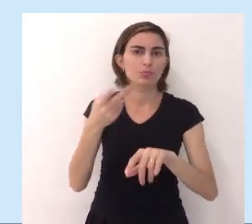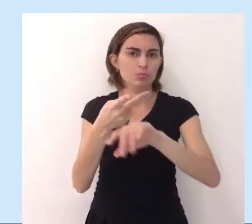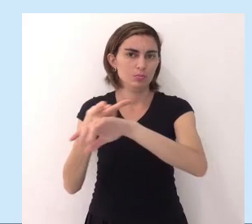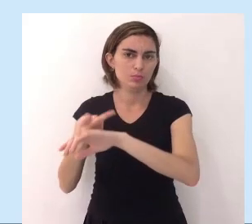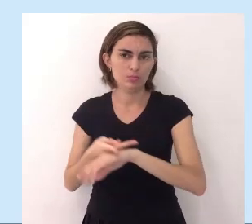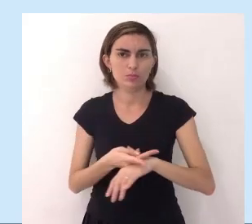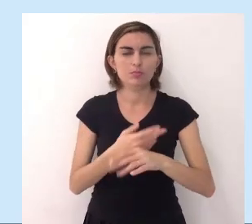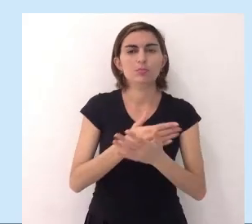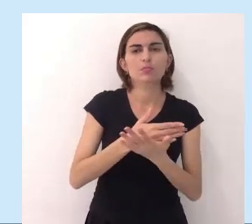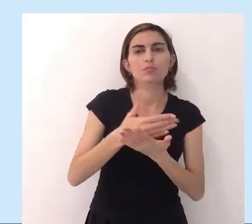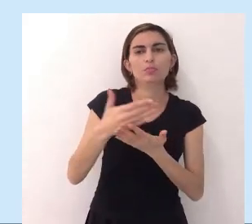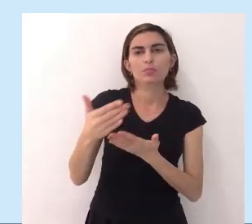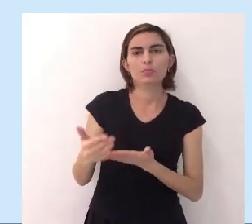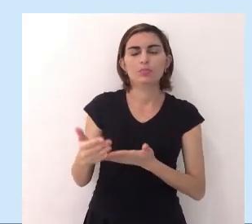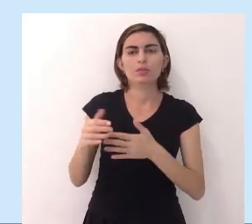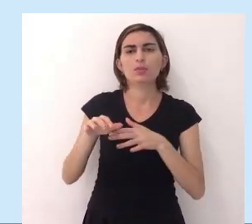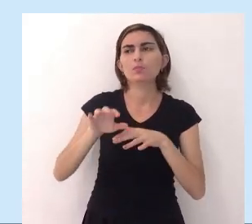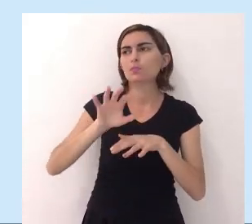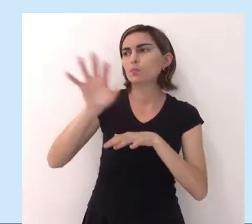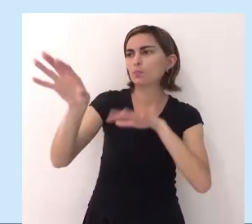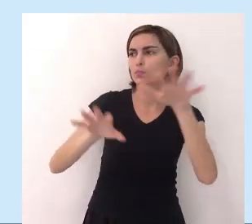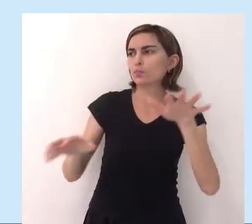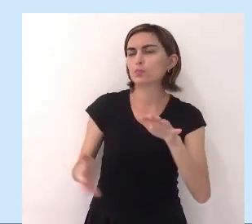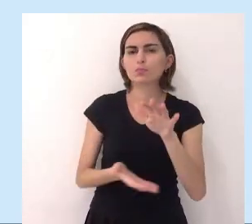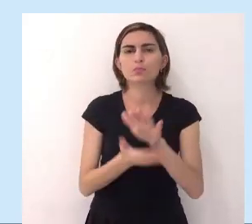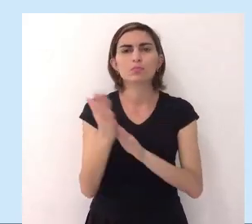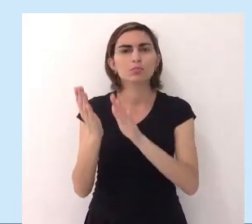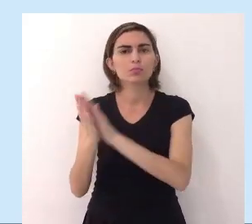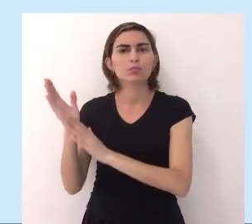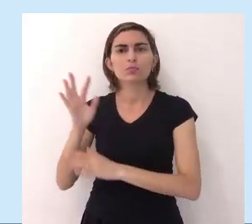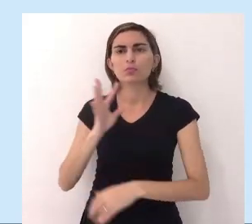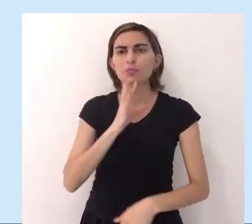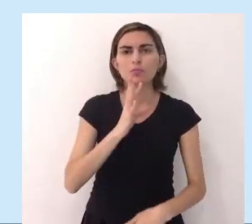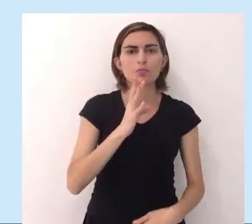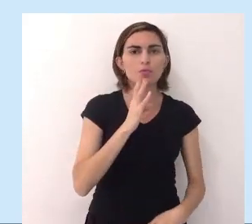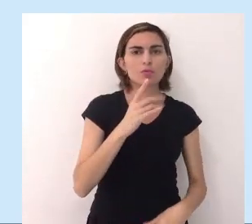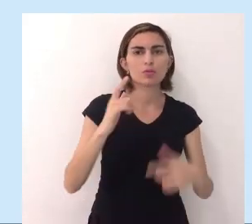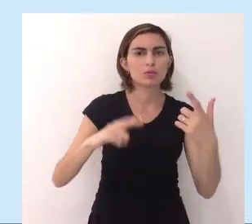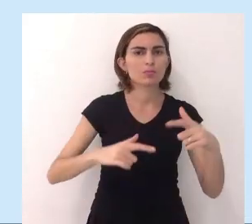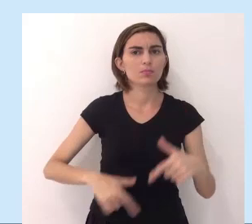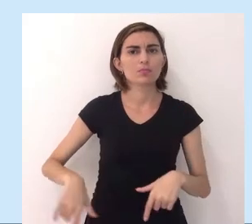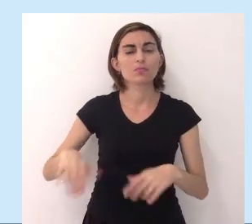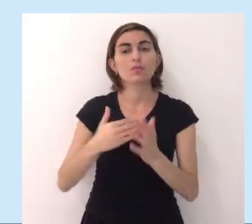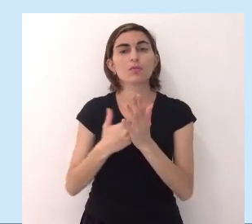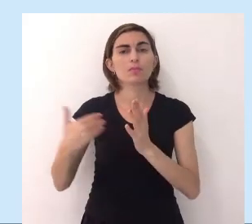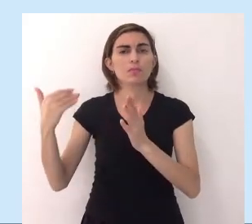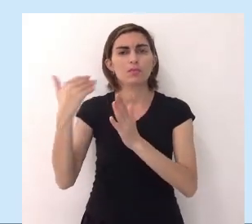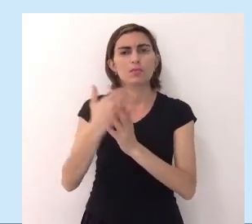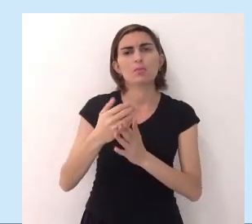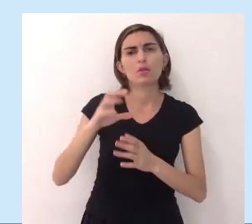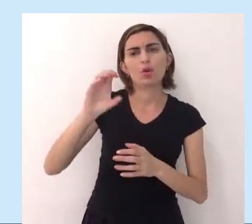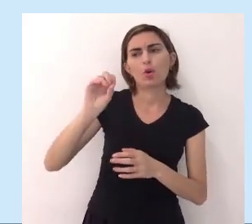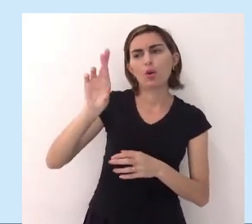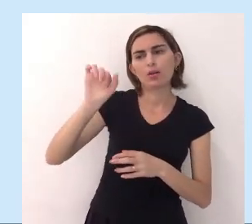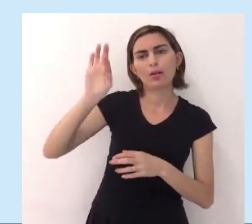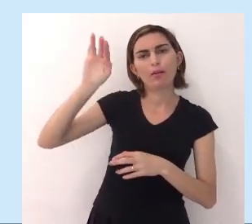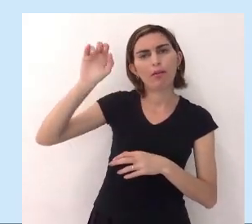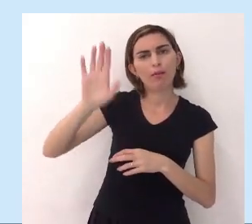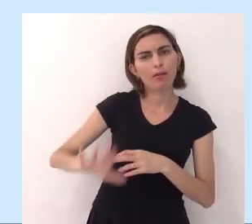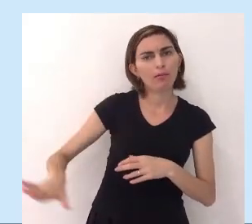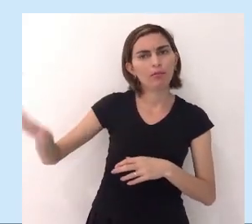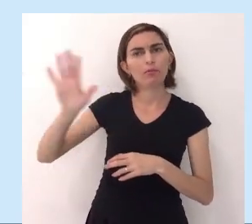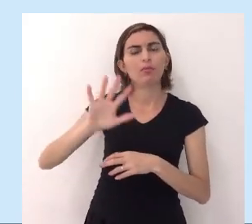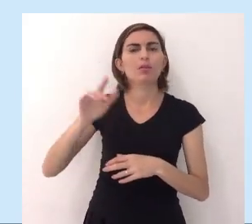Então eles começaram a andar pelos territórios, tá? Conheceram territórios mais para o Oriente,